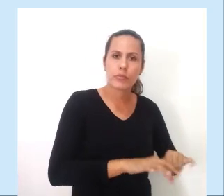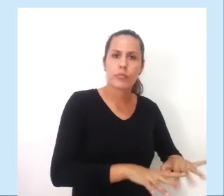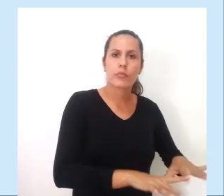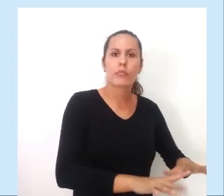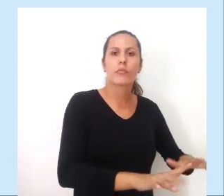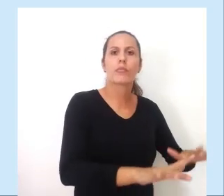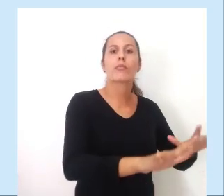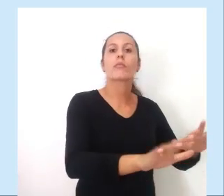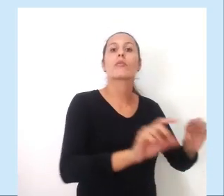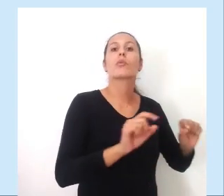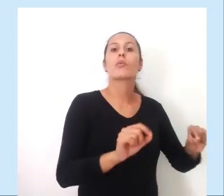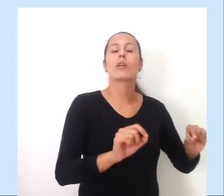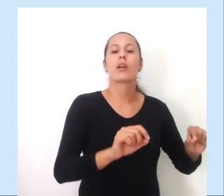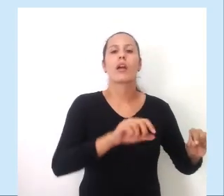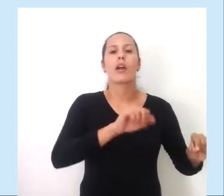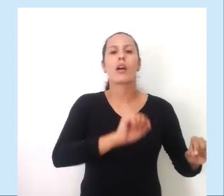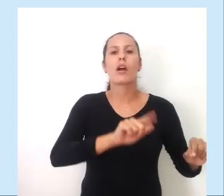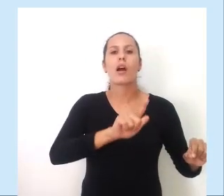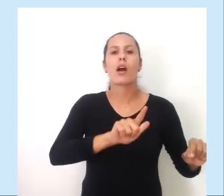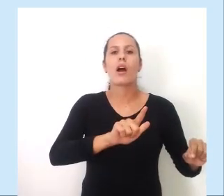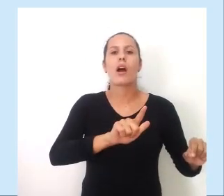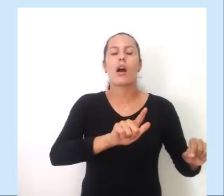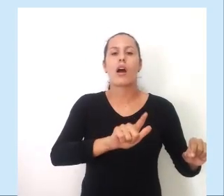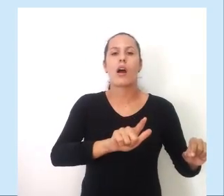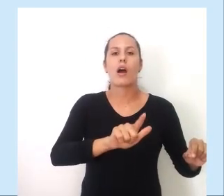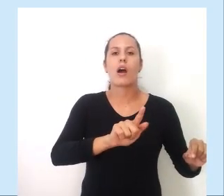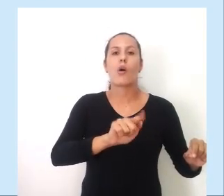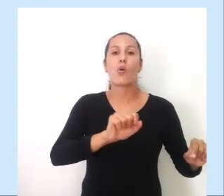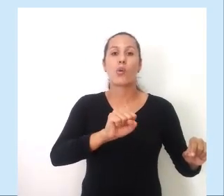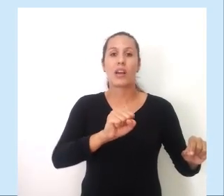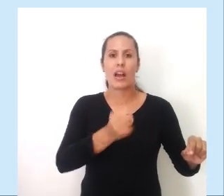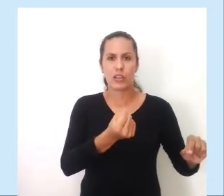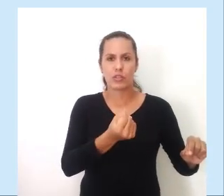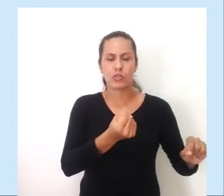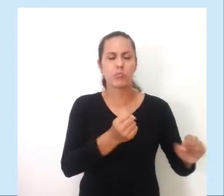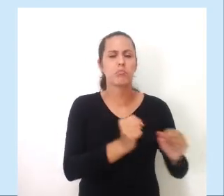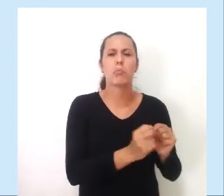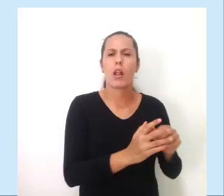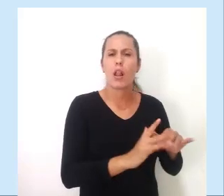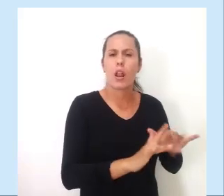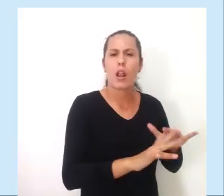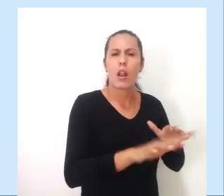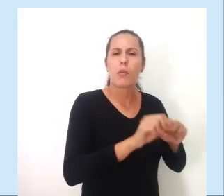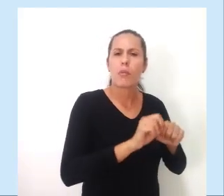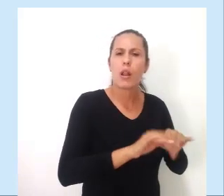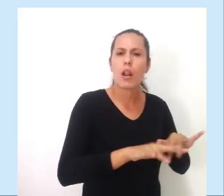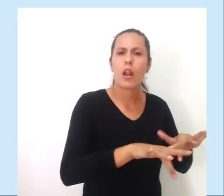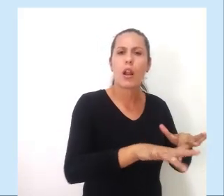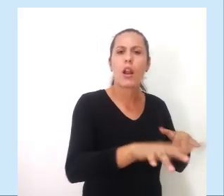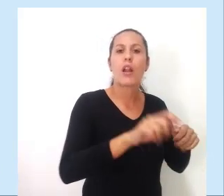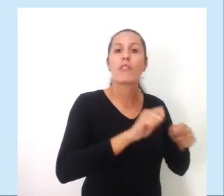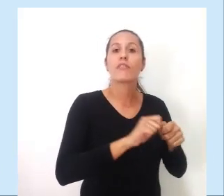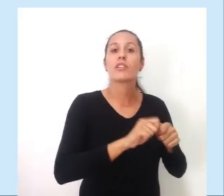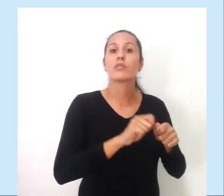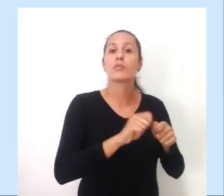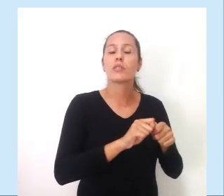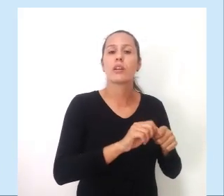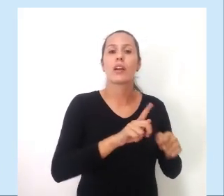de algas. E essa proliferação de algas, elas vão